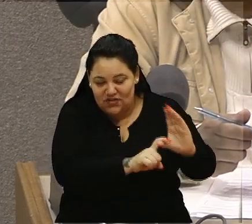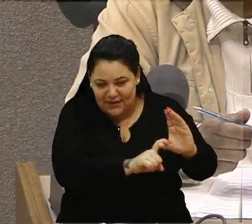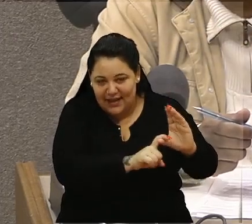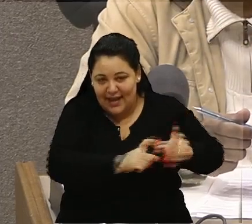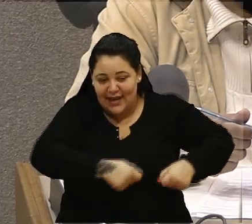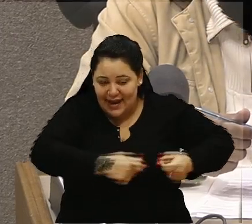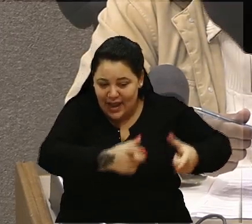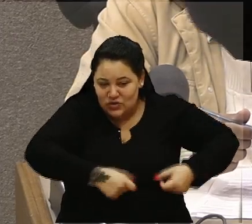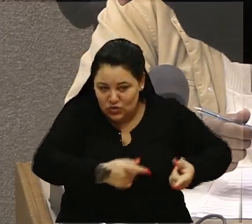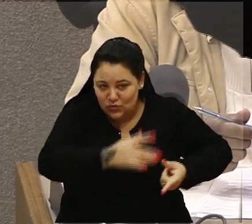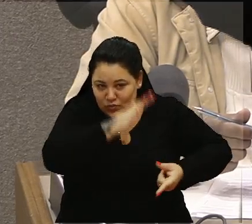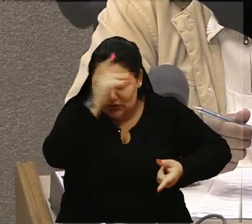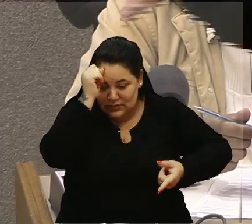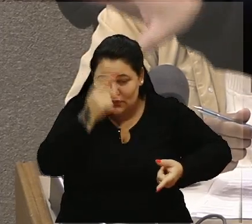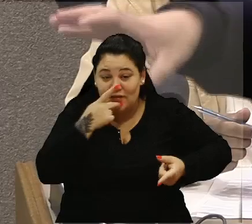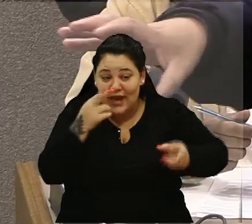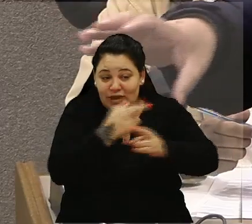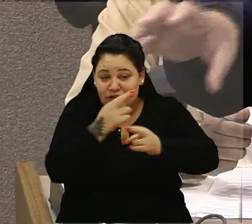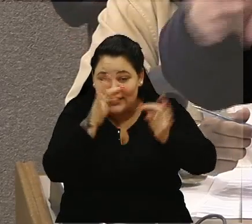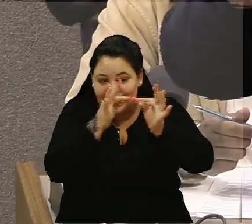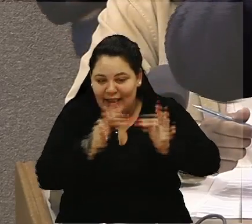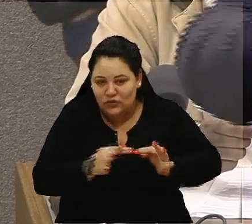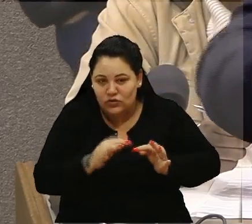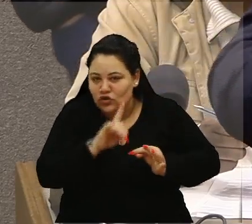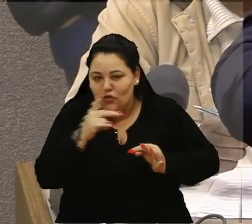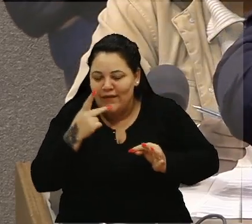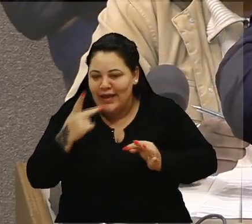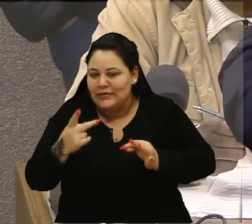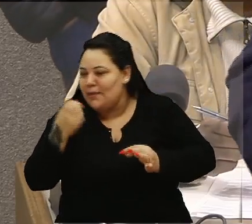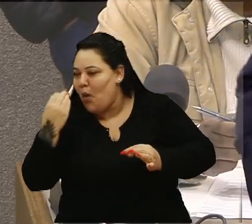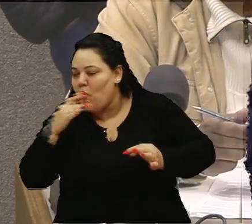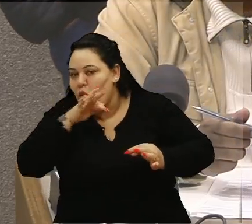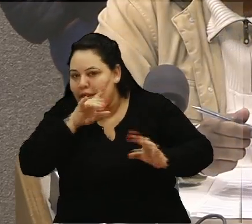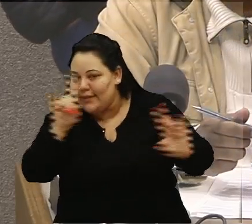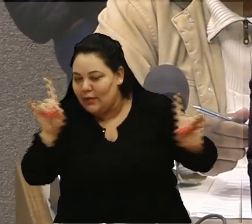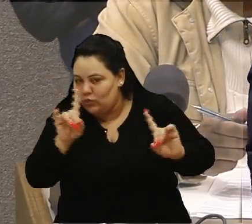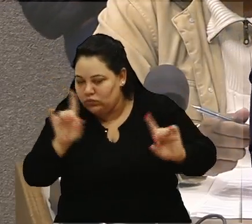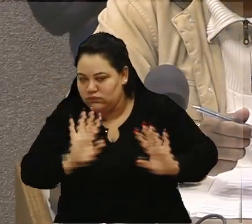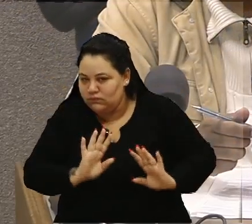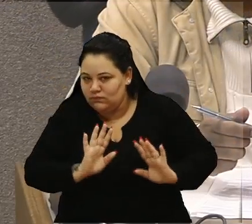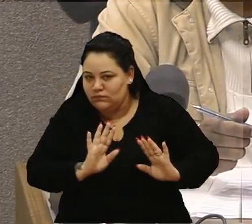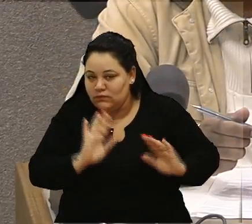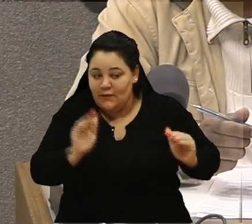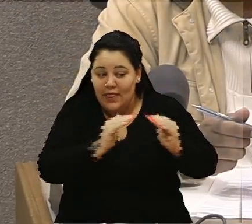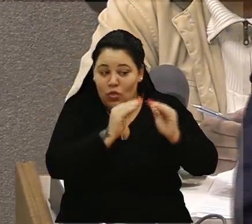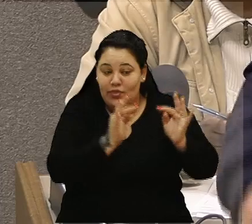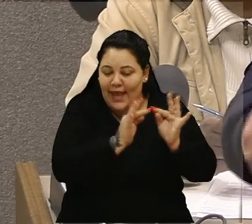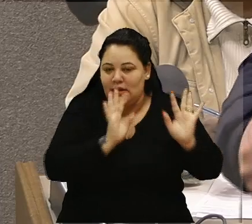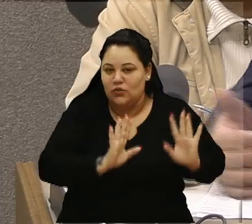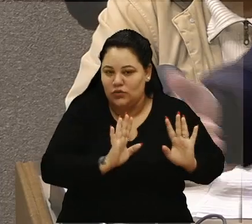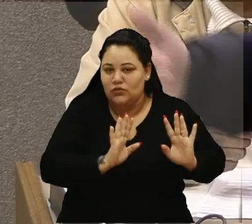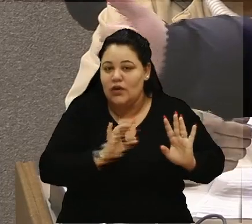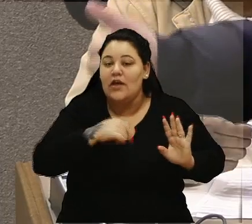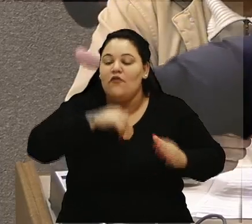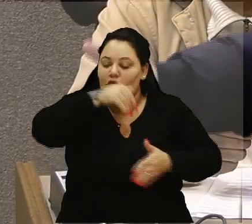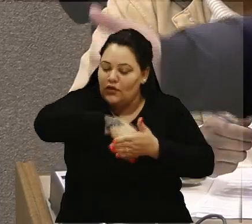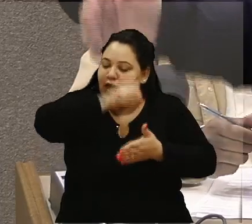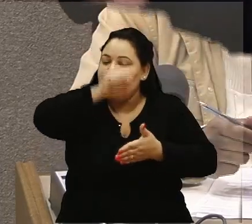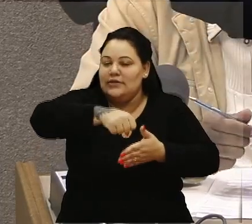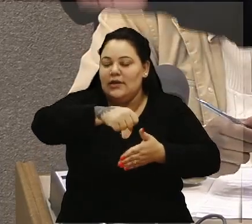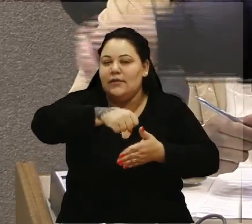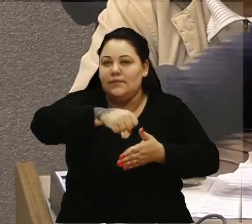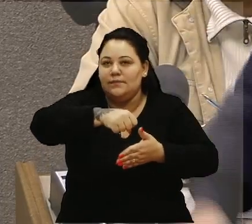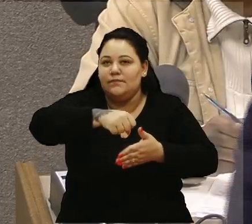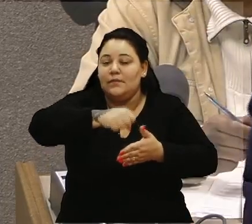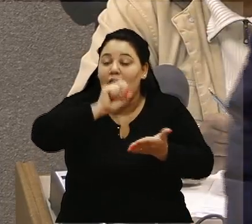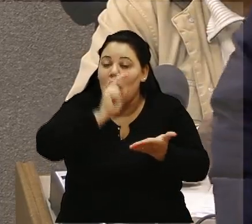técnicas. Não estou dizendo a questão do bom senso, a questão técnica ela é a mesma. Então, acho assim, eu vou votar pelo